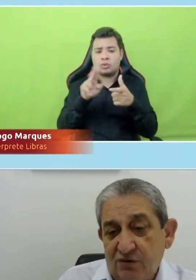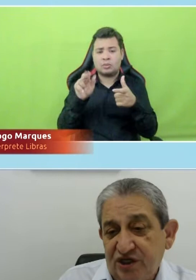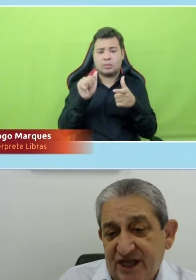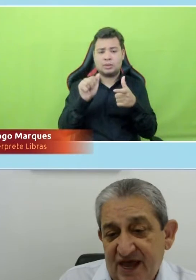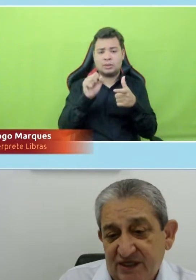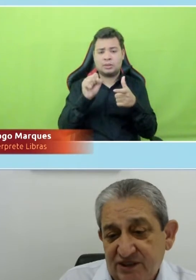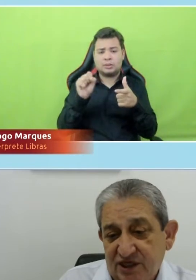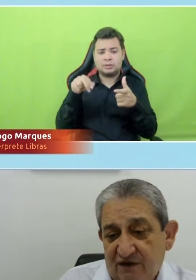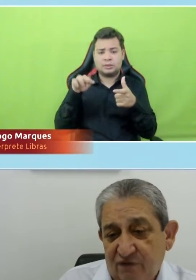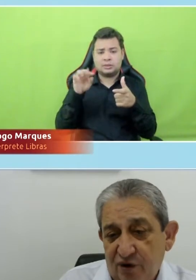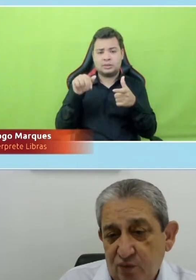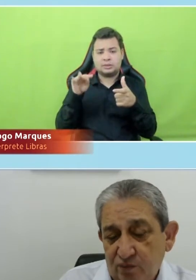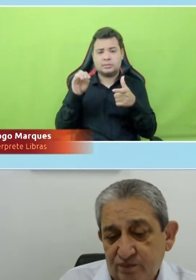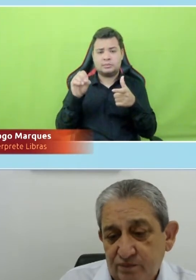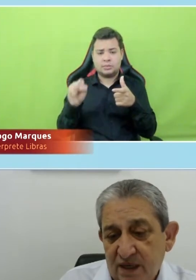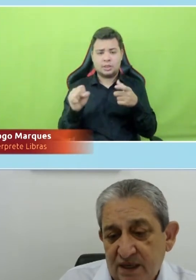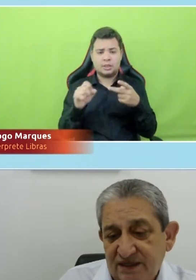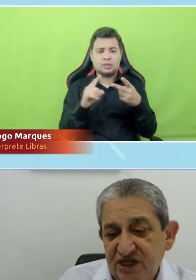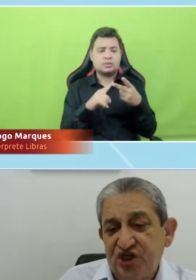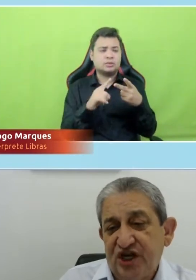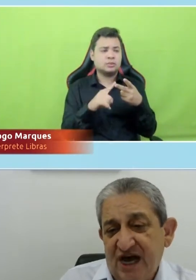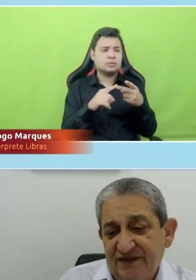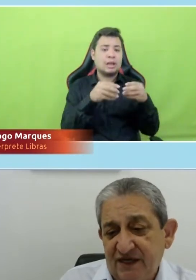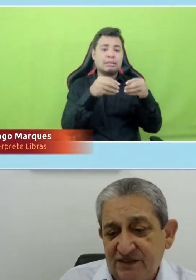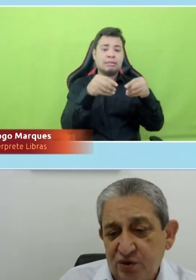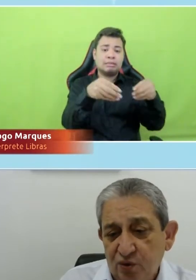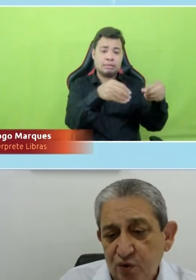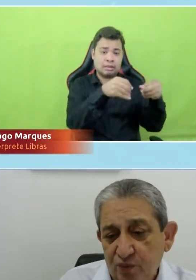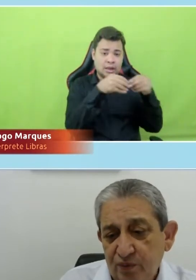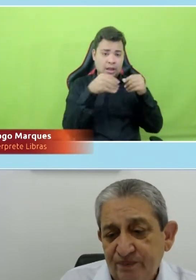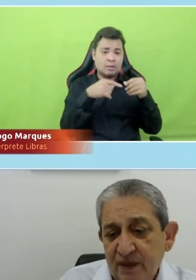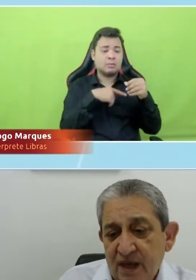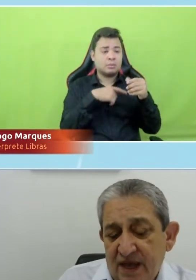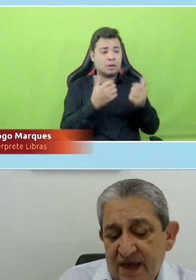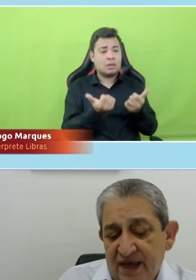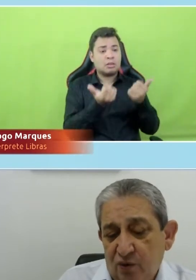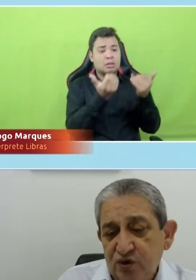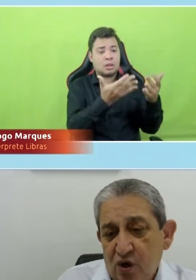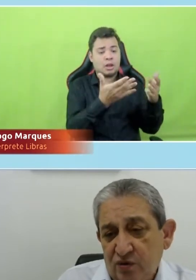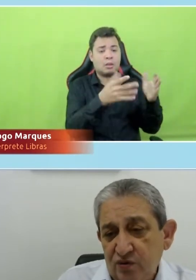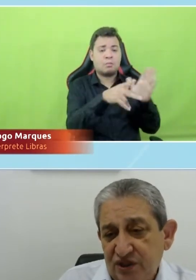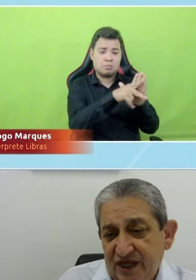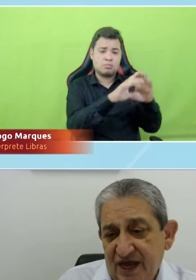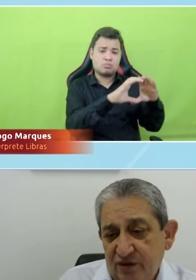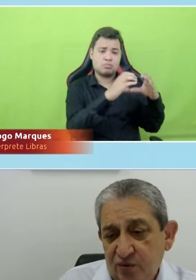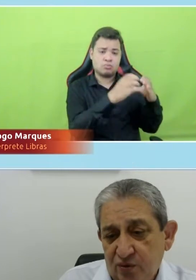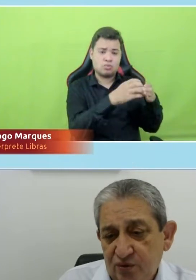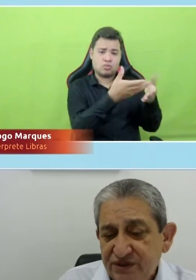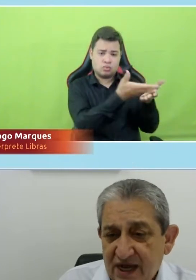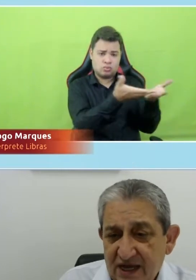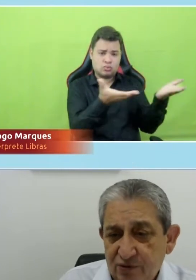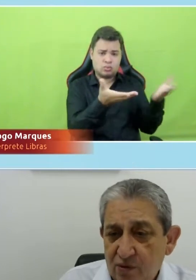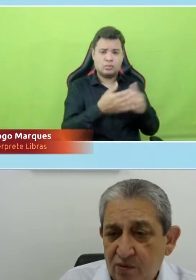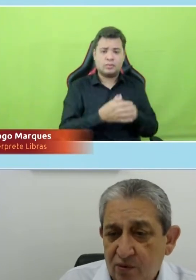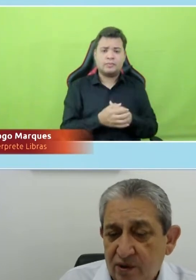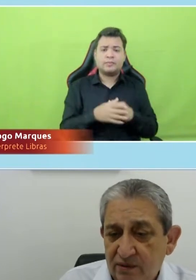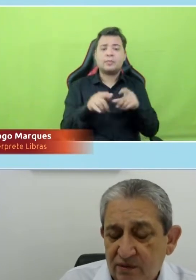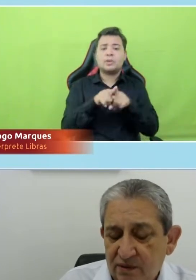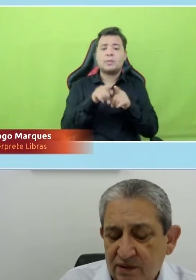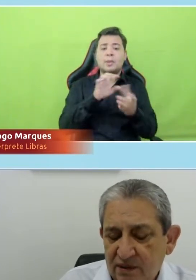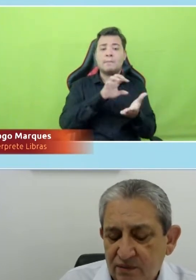titulação de terras que já foram destinadas a esses grupos, os órgãos de terra do Estado,